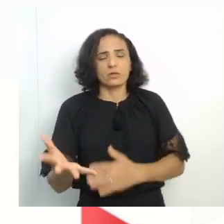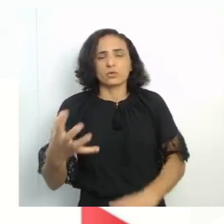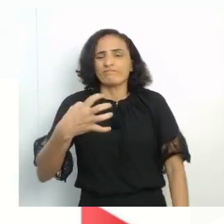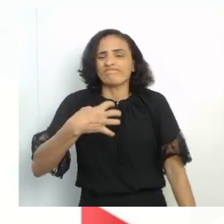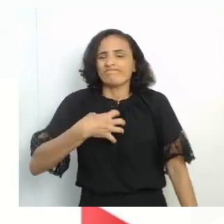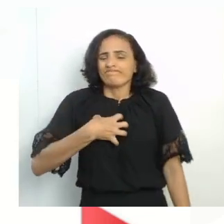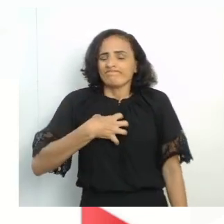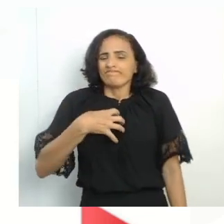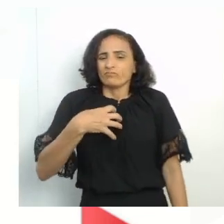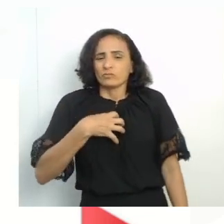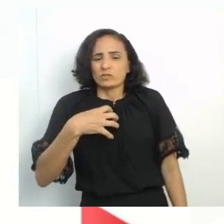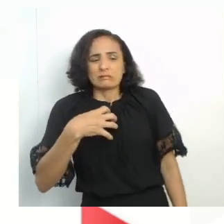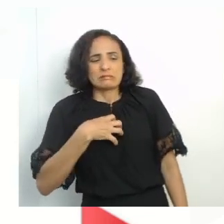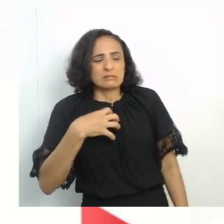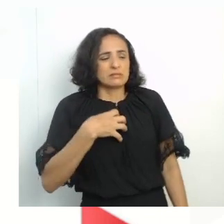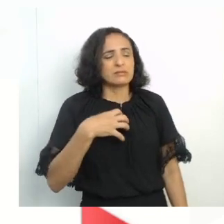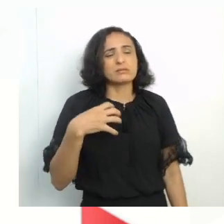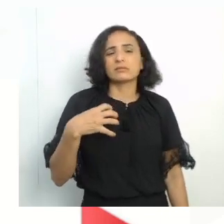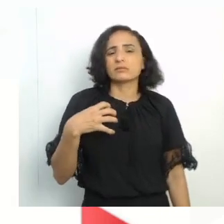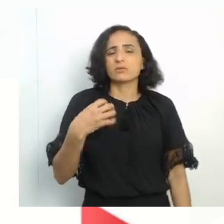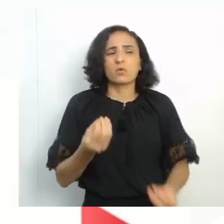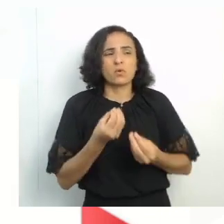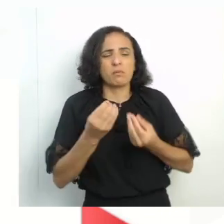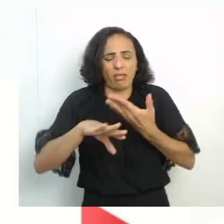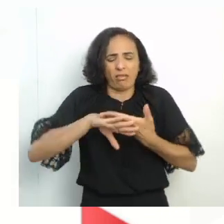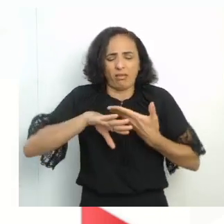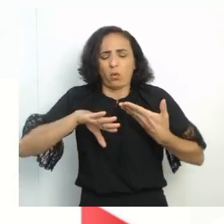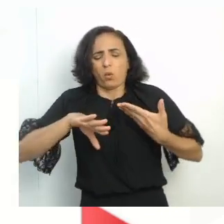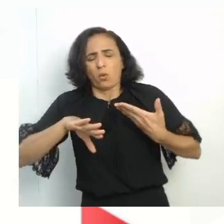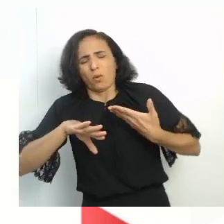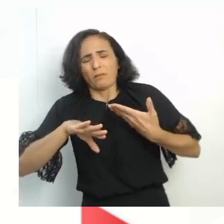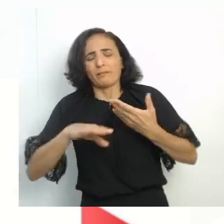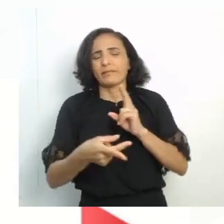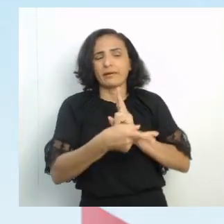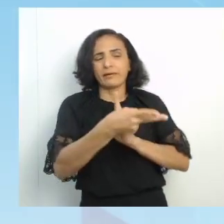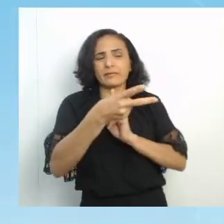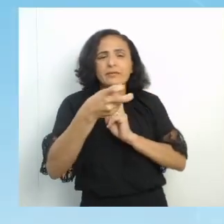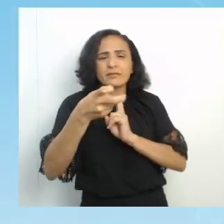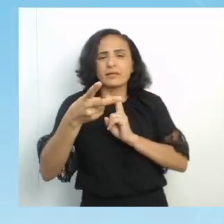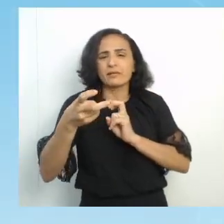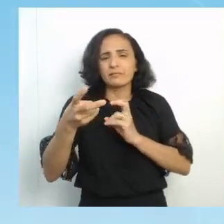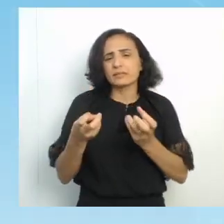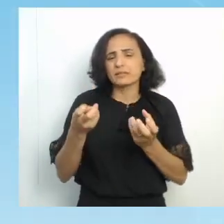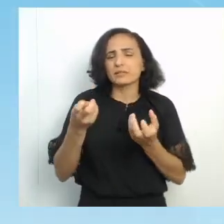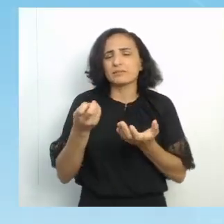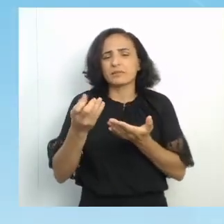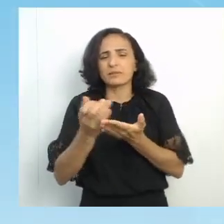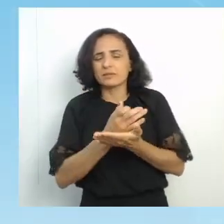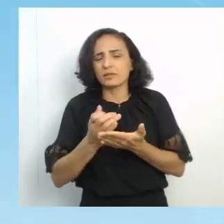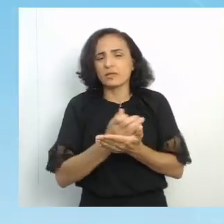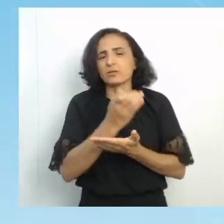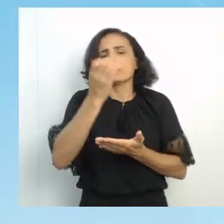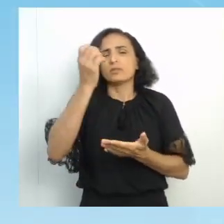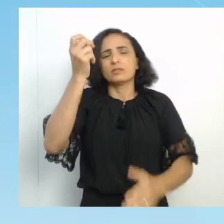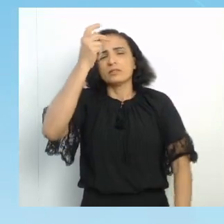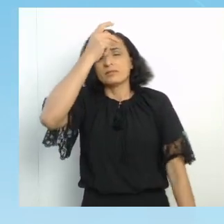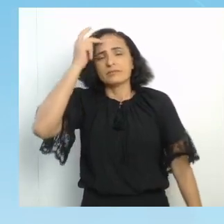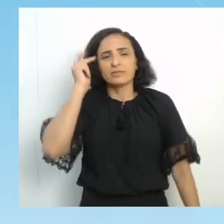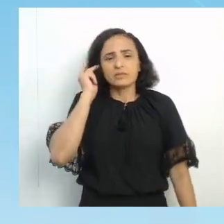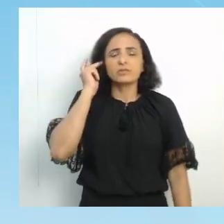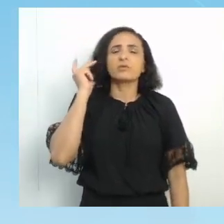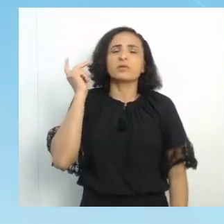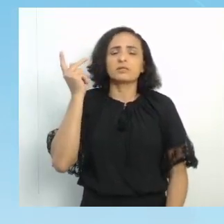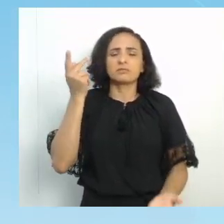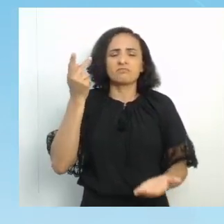de abstinência, né, e a evidência da tolerância. Tudo isso daí